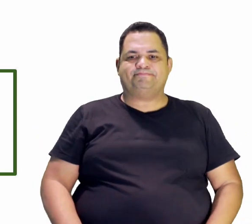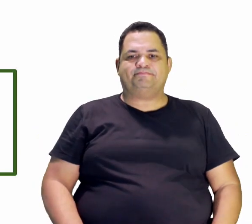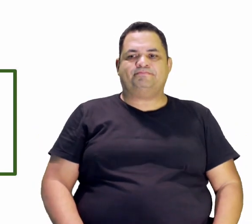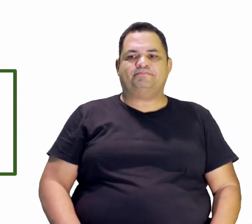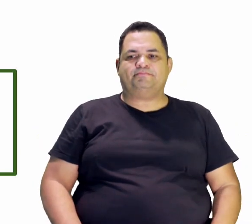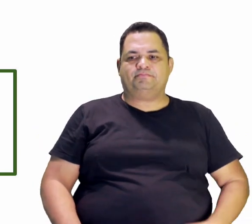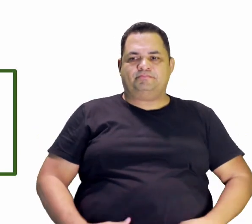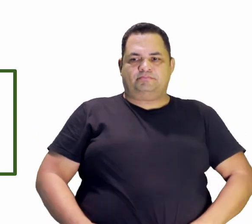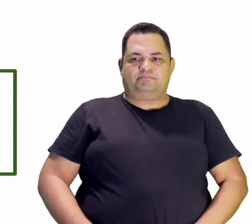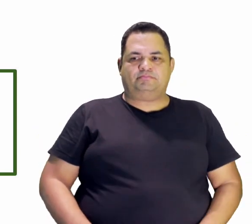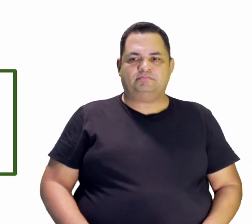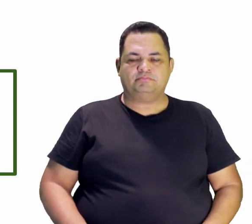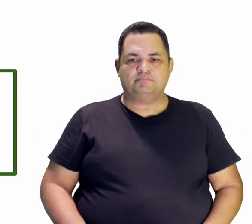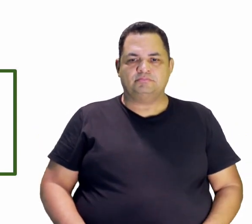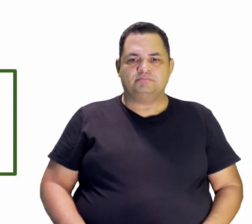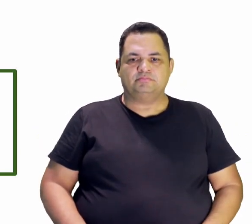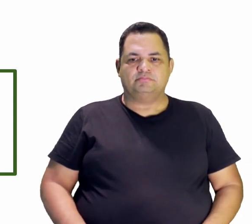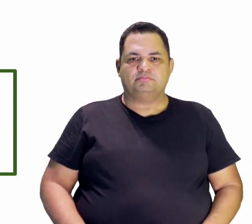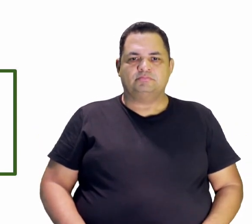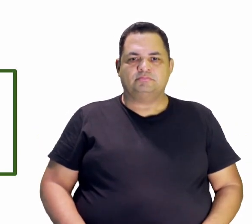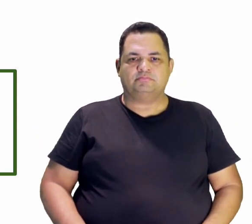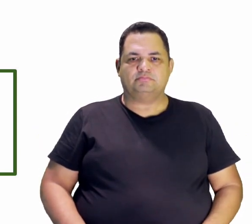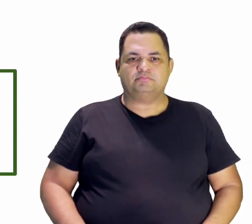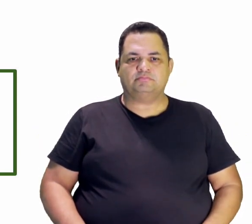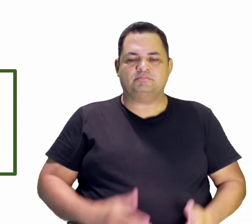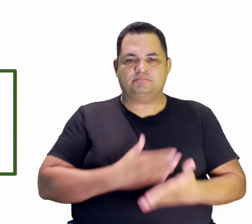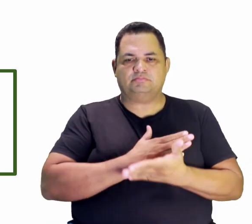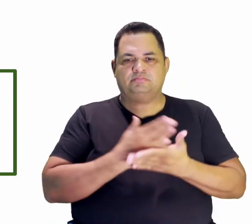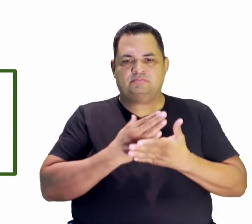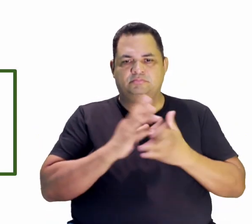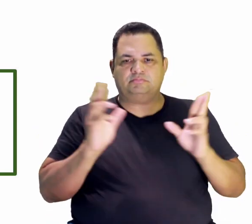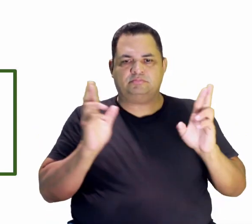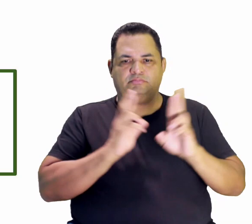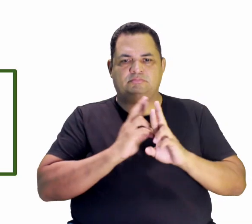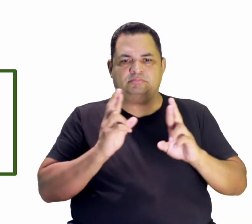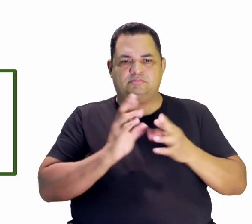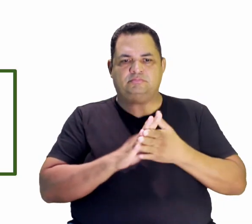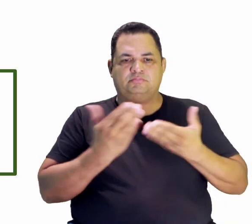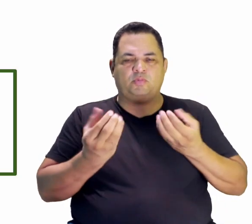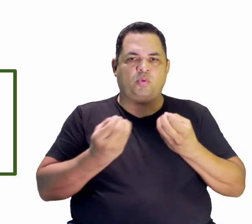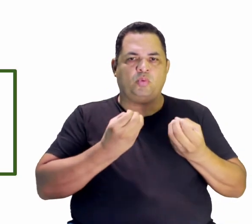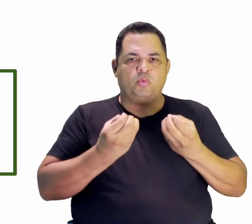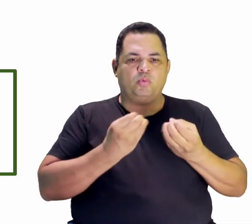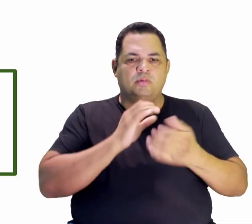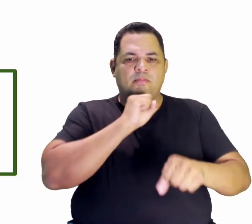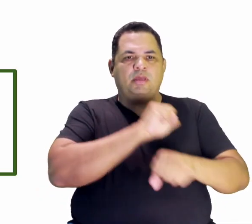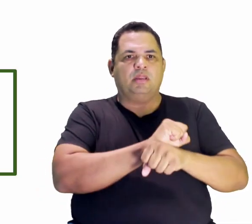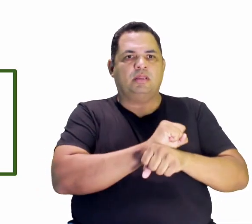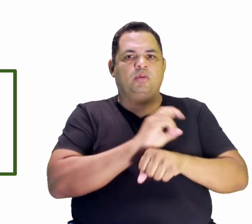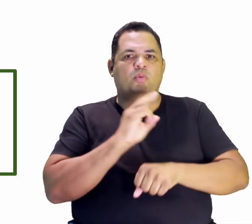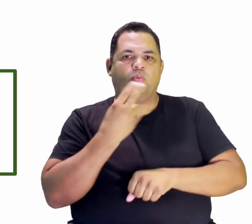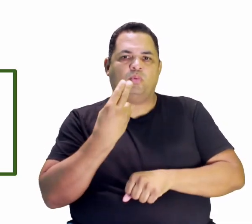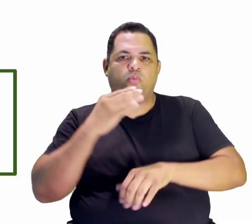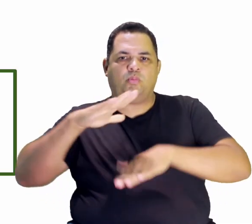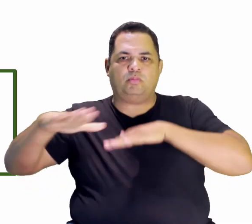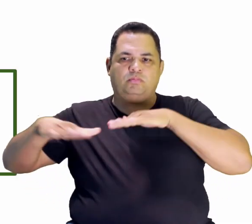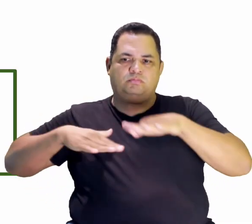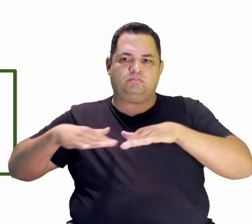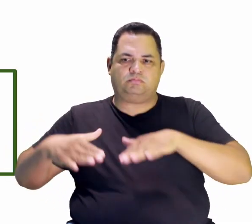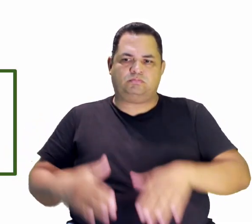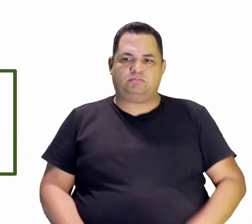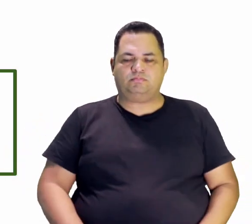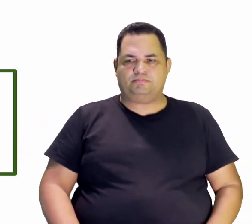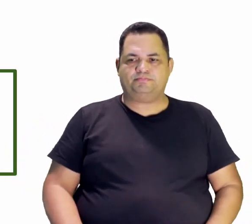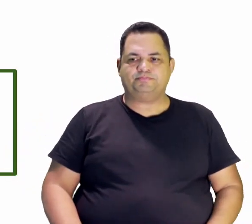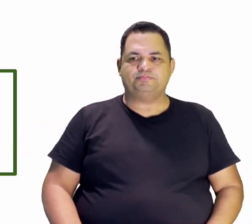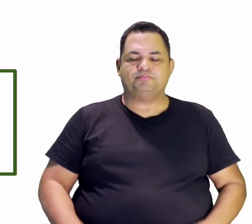tá? Então, o princípio da inércia está relacionado com o estado de repouso ou de movimento. Repouso é um estado de movimento, né?